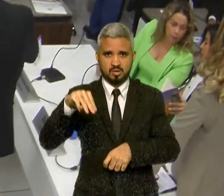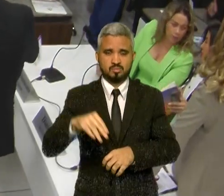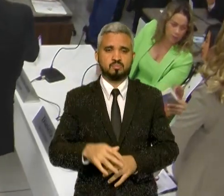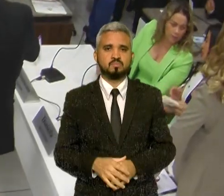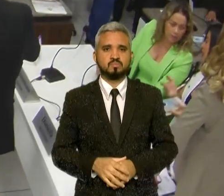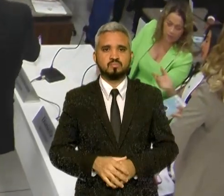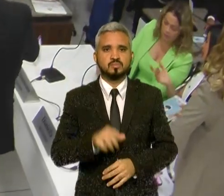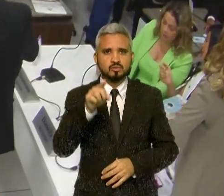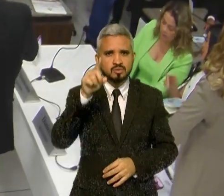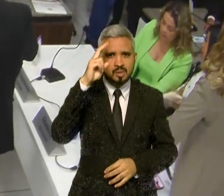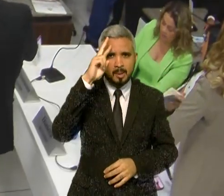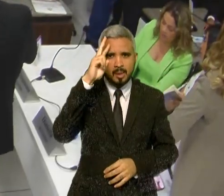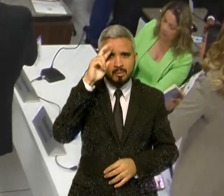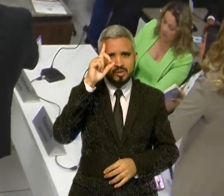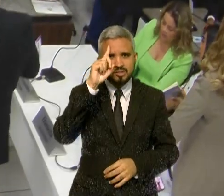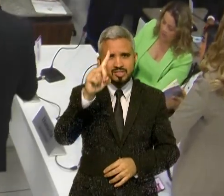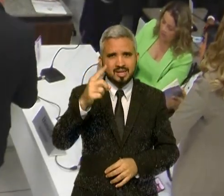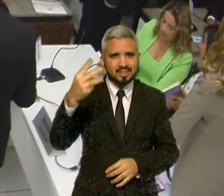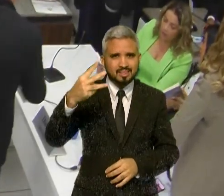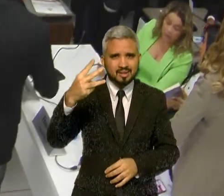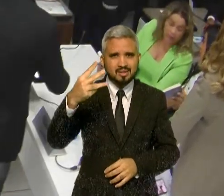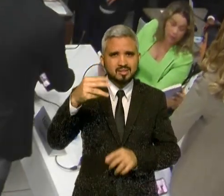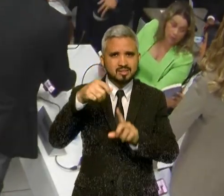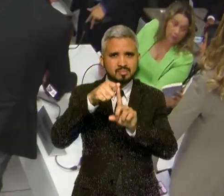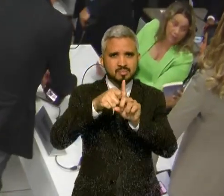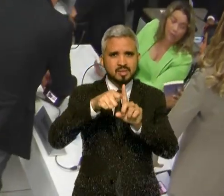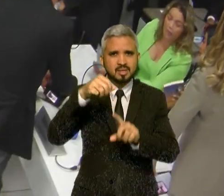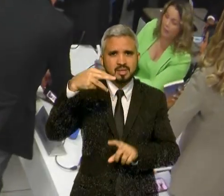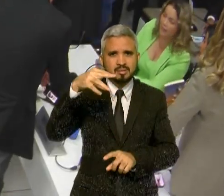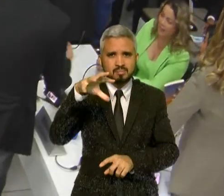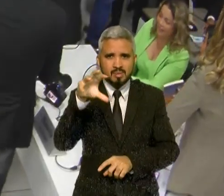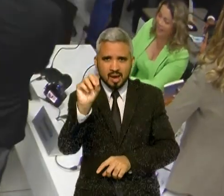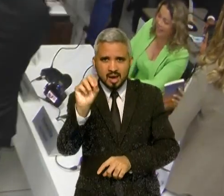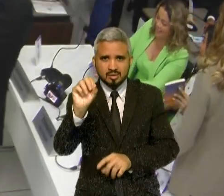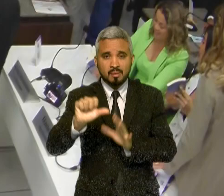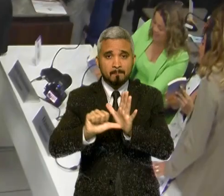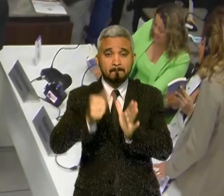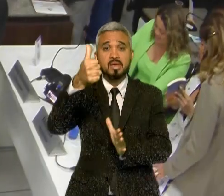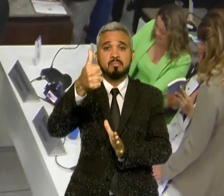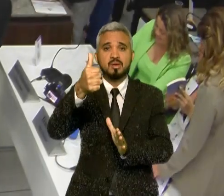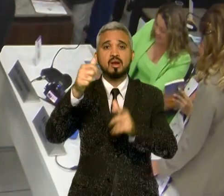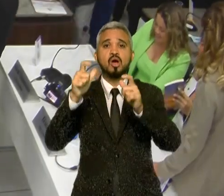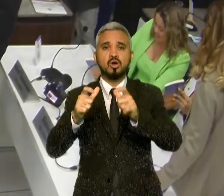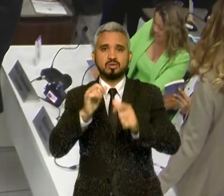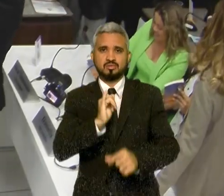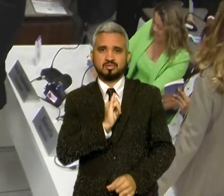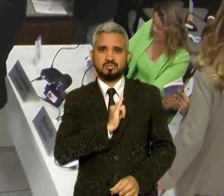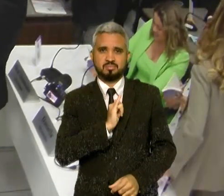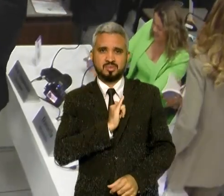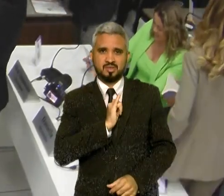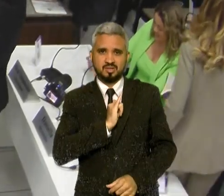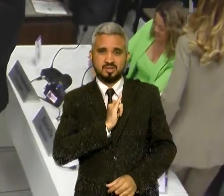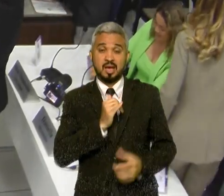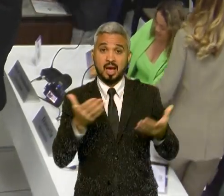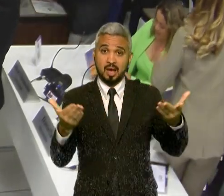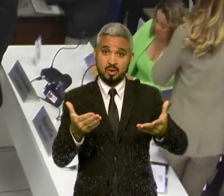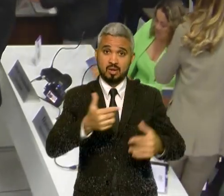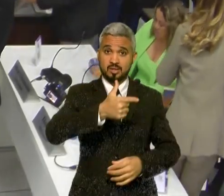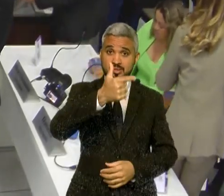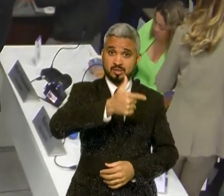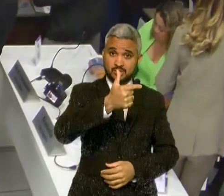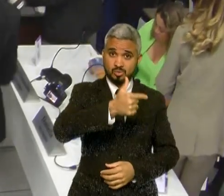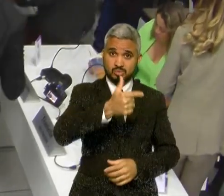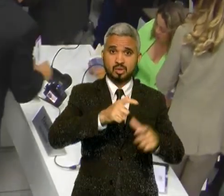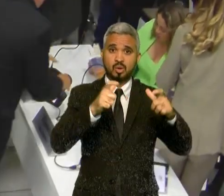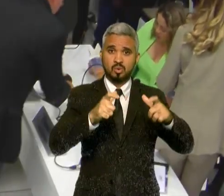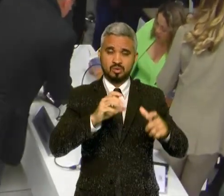de março, na cidade de Imperatriz. E agora foi a vez de Caxias receber essa comissão da Assembleia Legislativa.